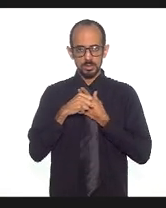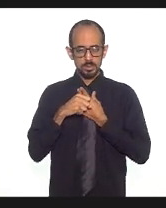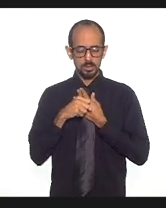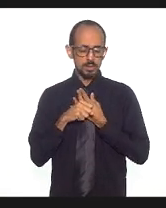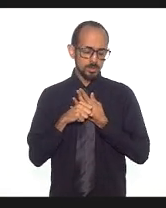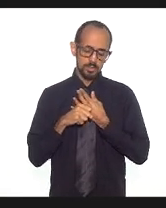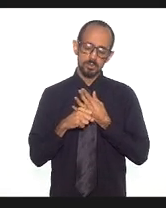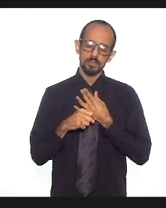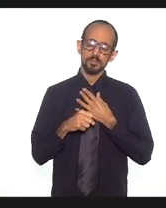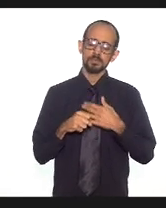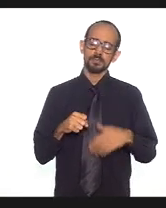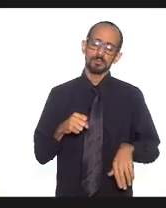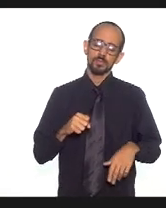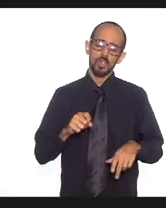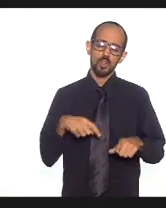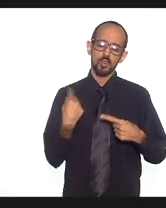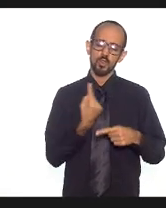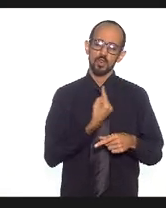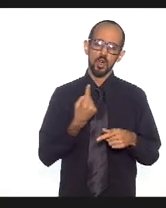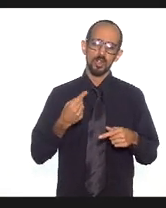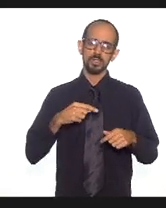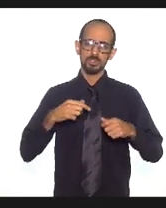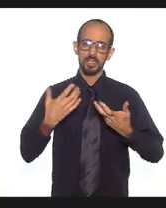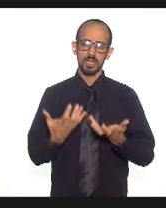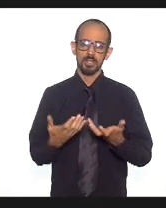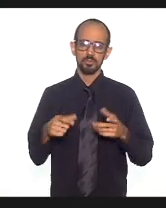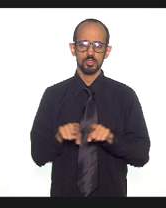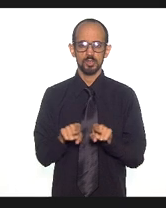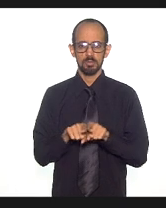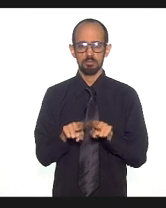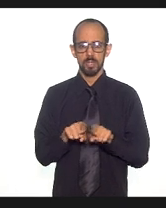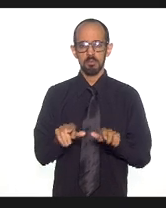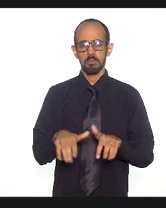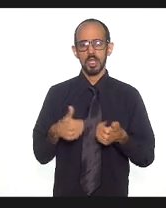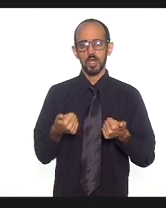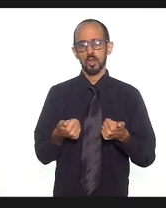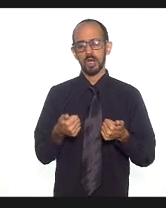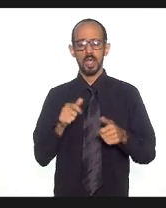E nós, inclusive, pretendemos aprimorar, né, a forma